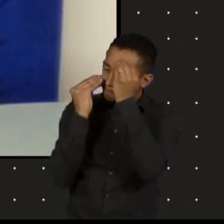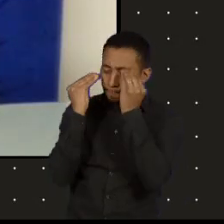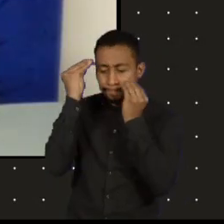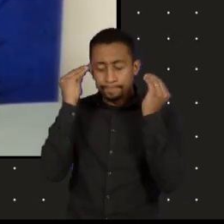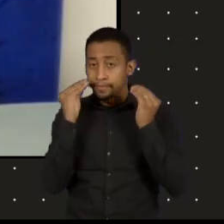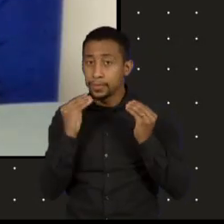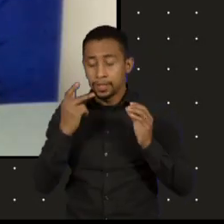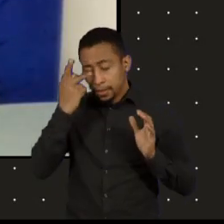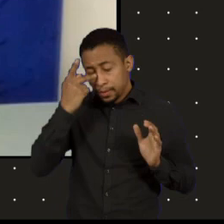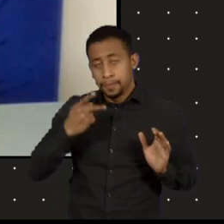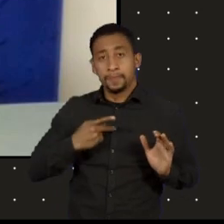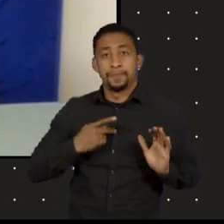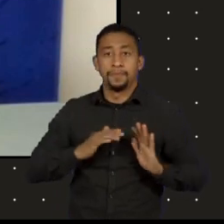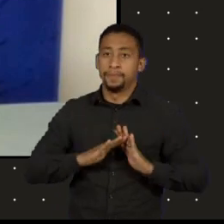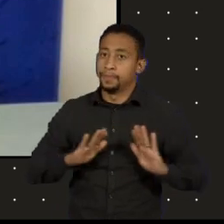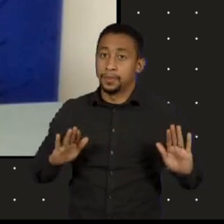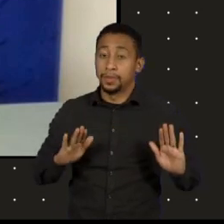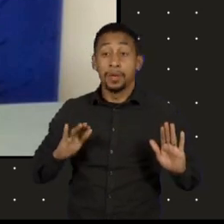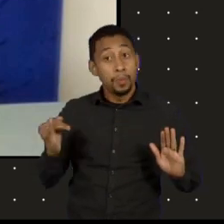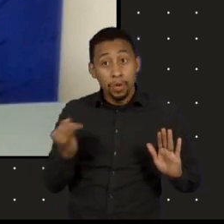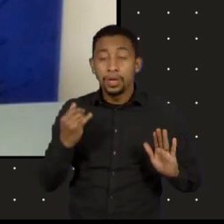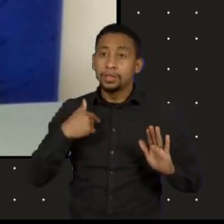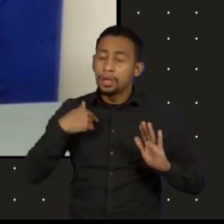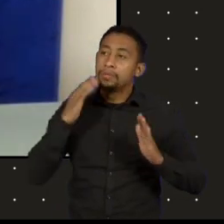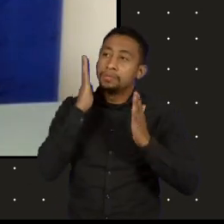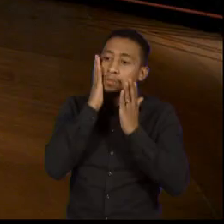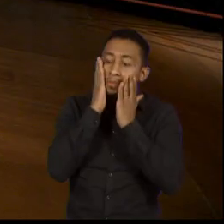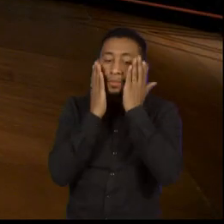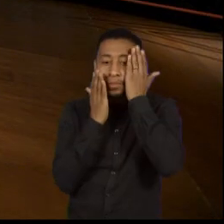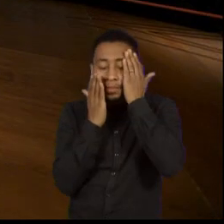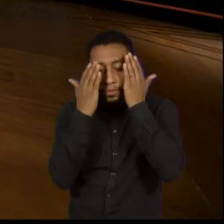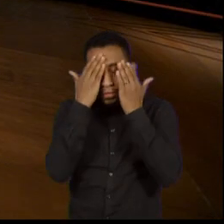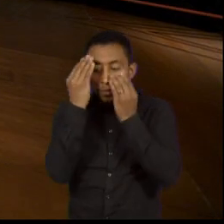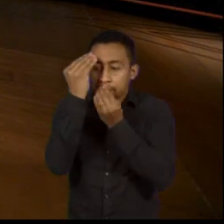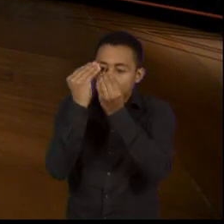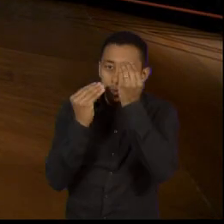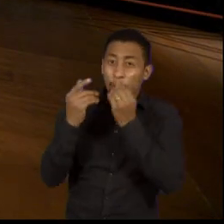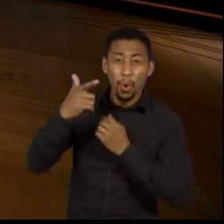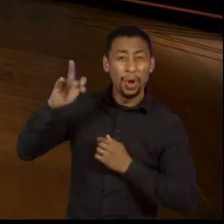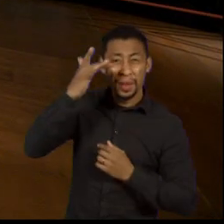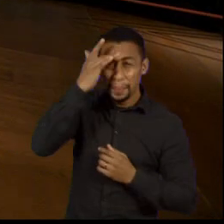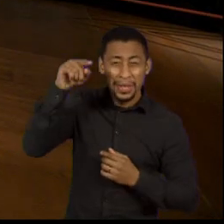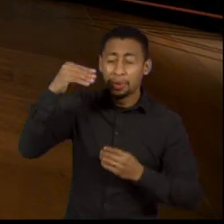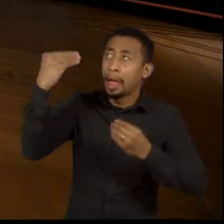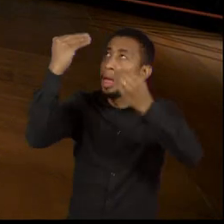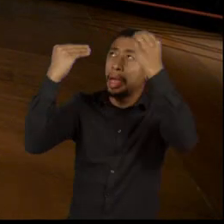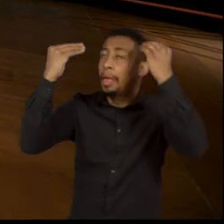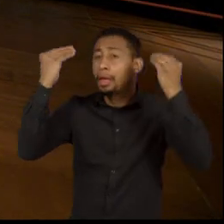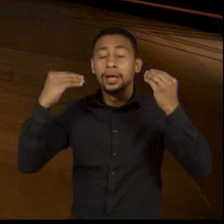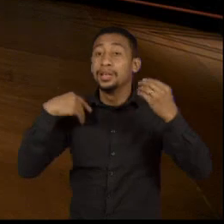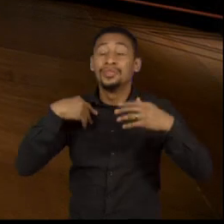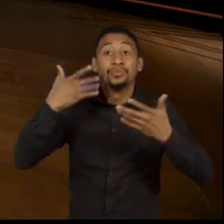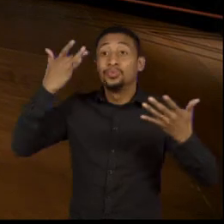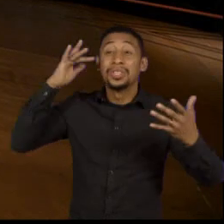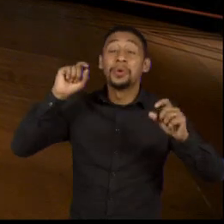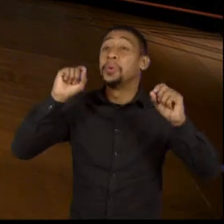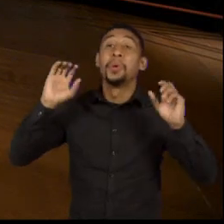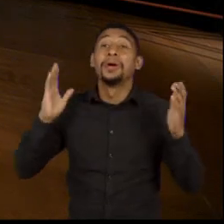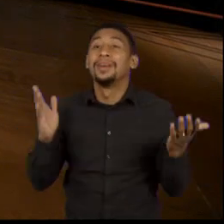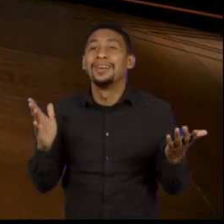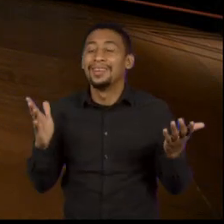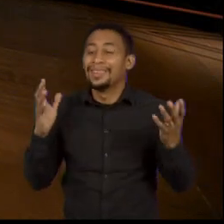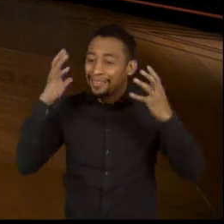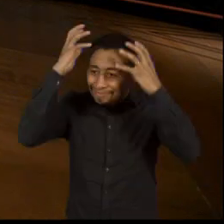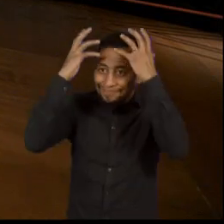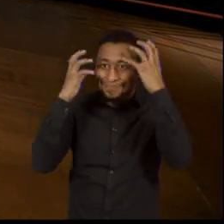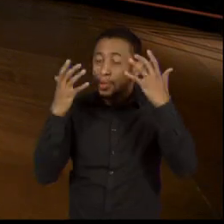é importante o meu toque em mim, não outra pessoa fazendo uma coisa que eu não sei, que eu não tenho controle, como é que está o cabelo.